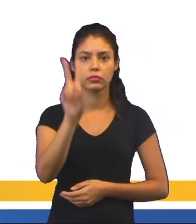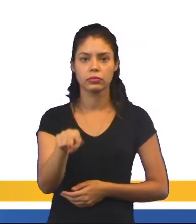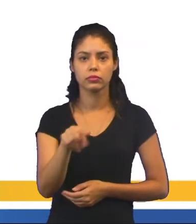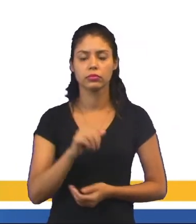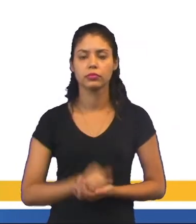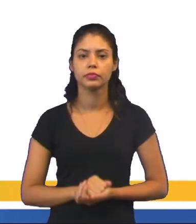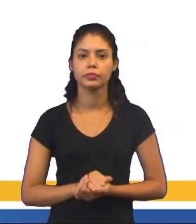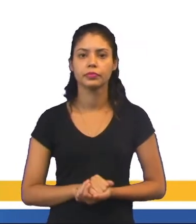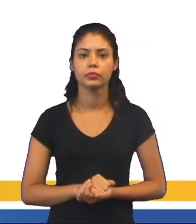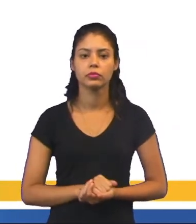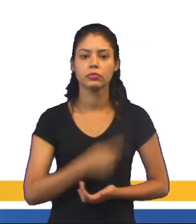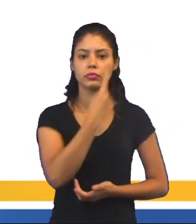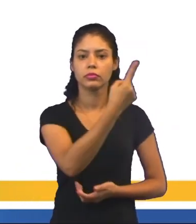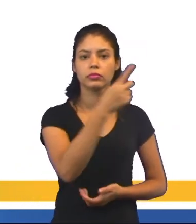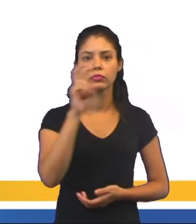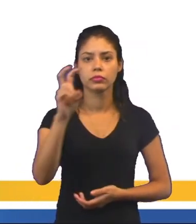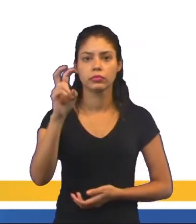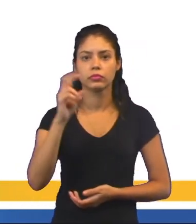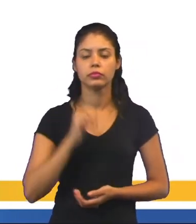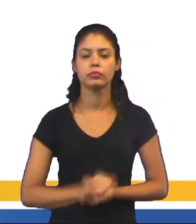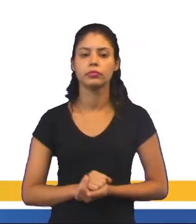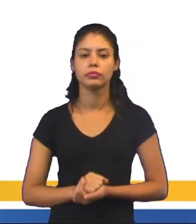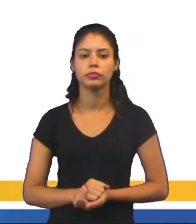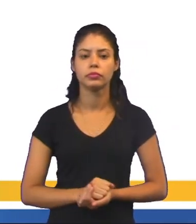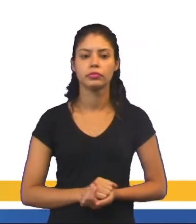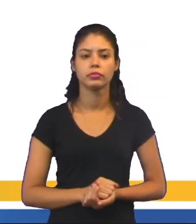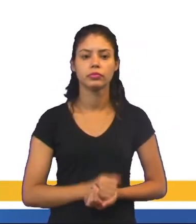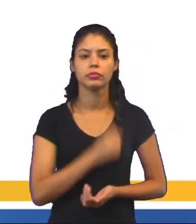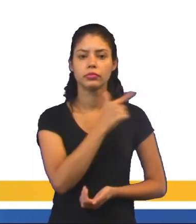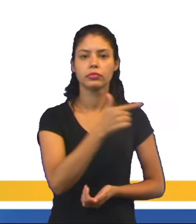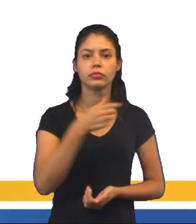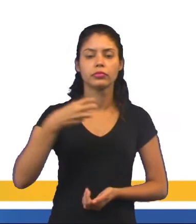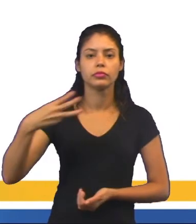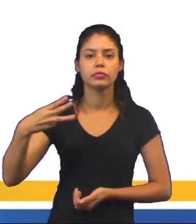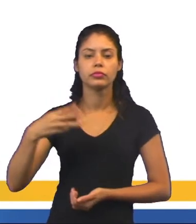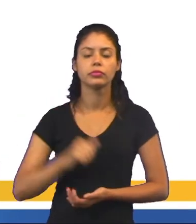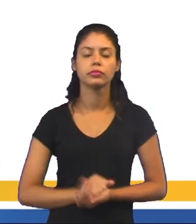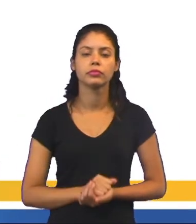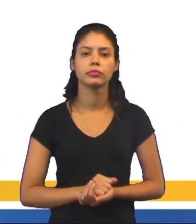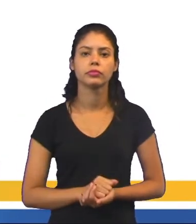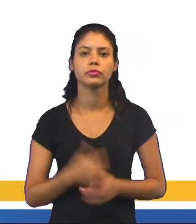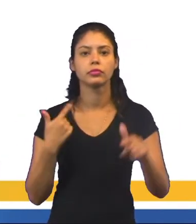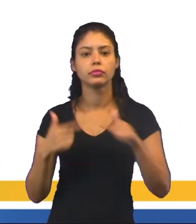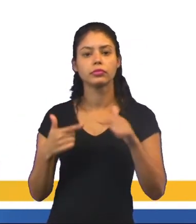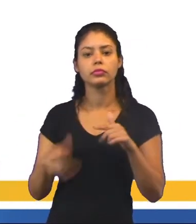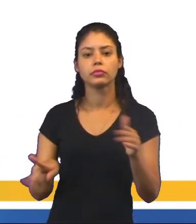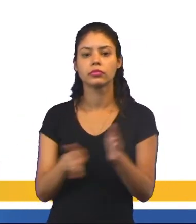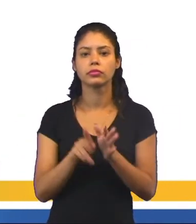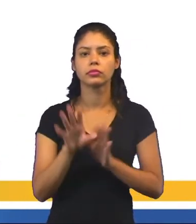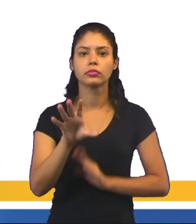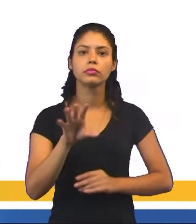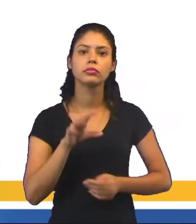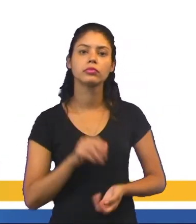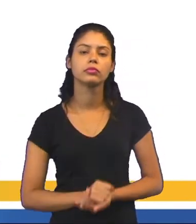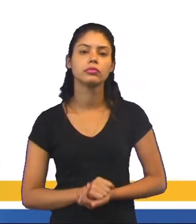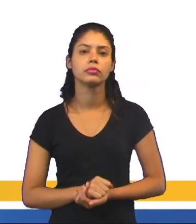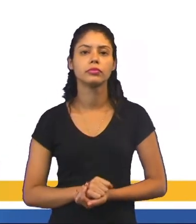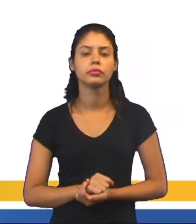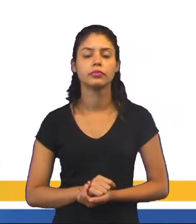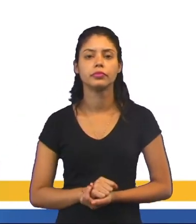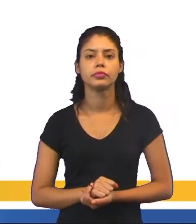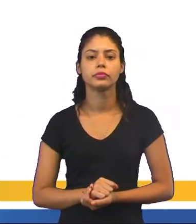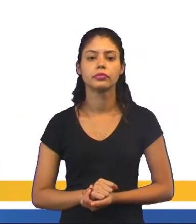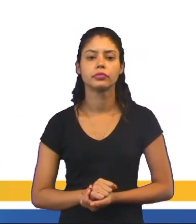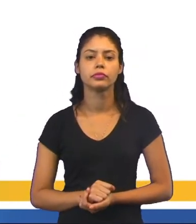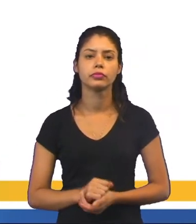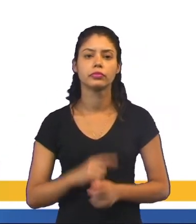está com os elementos 1, 5, 2 e 3. Então vamos trabalhar o determinante. O determinante seria